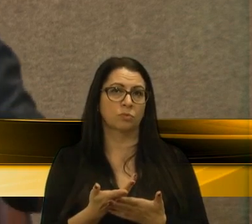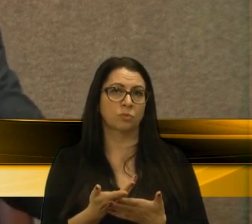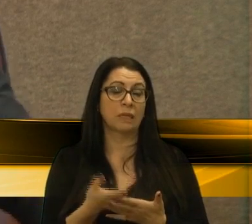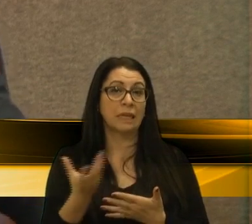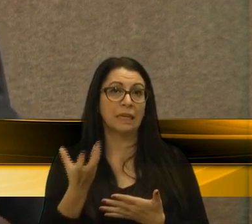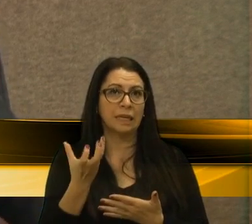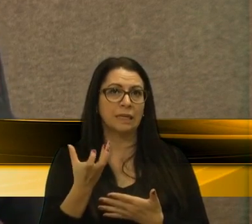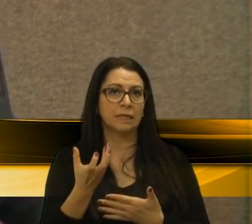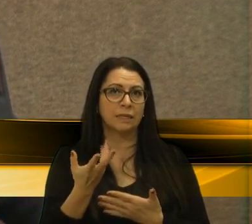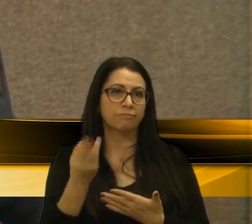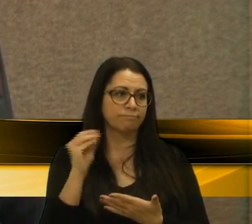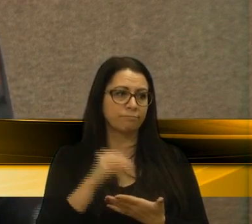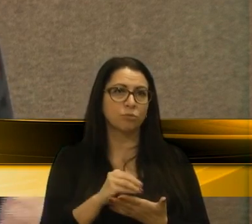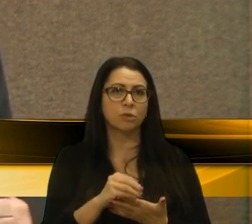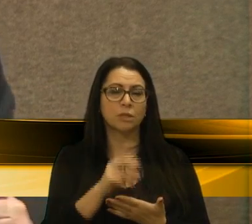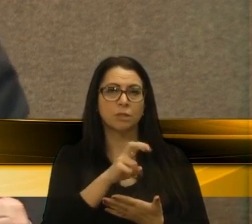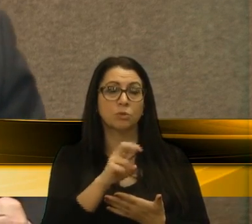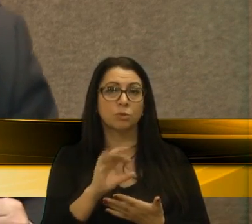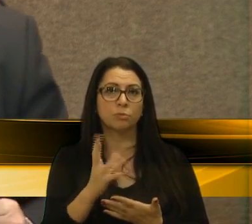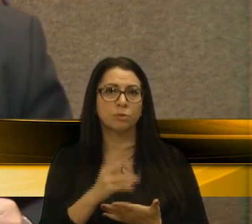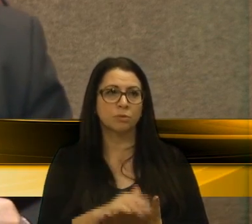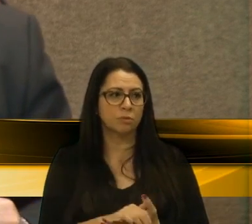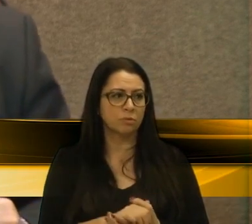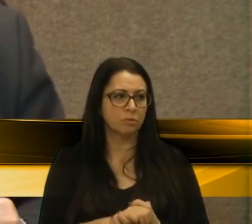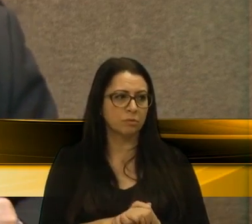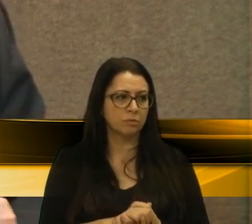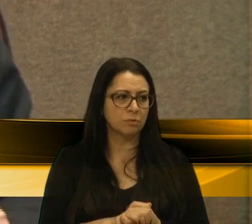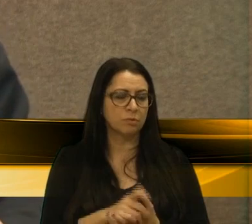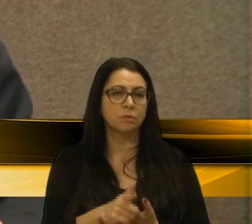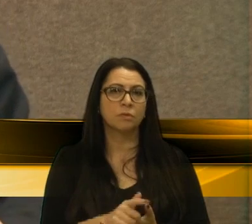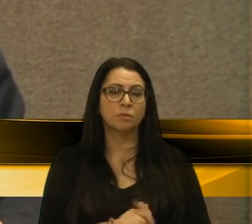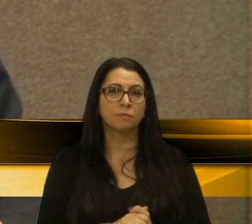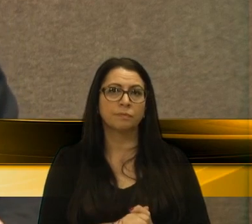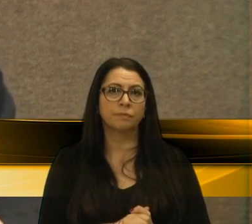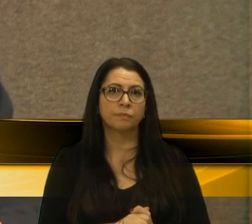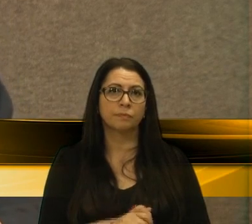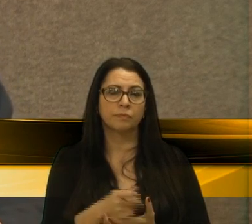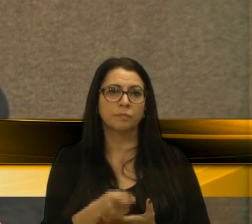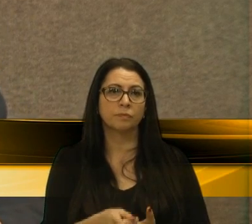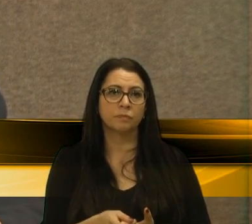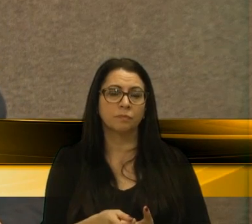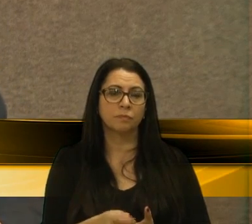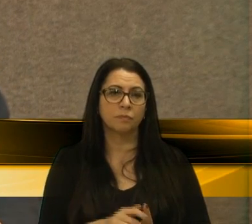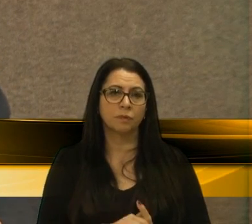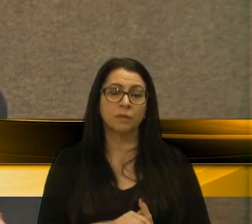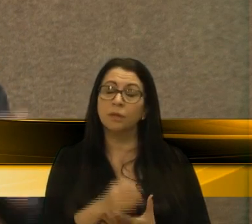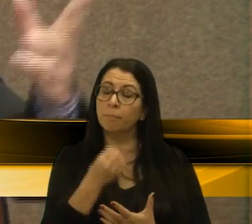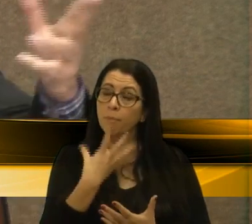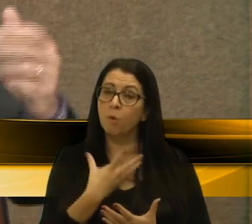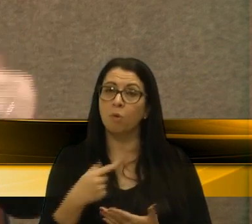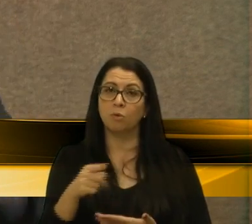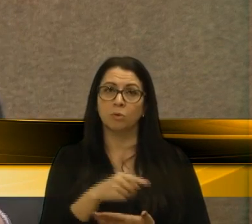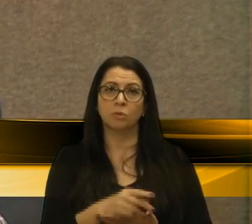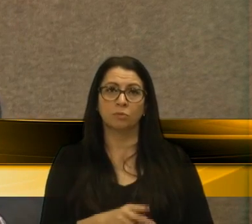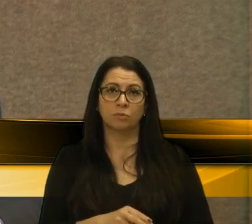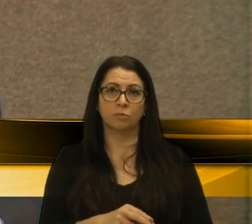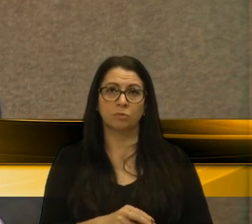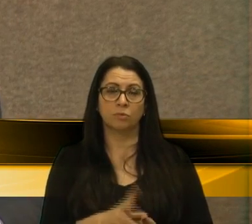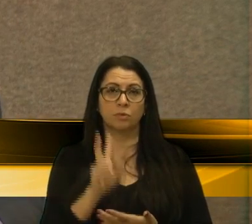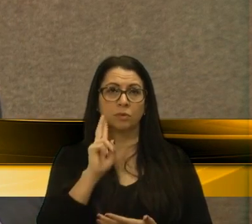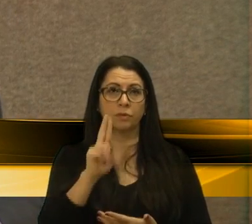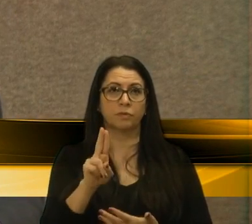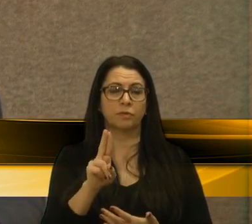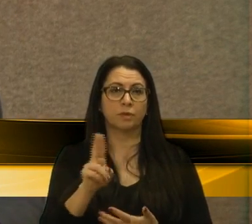querer ainda colocar 55 milhões. Então, eu concordo com Vossa Excelência e que bom que Vossa Excelência